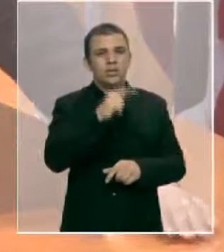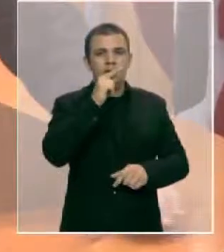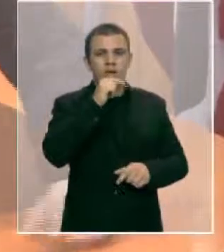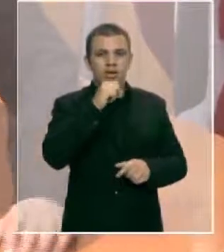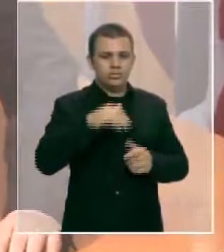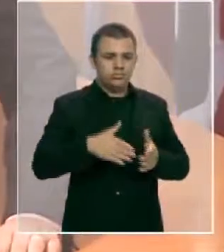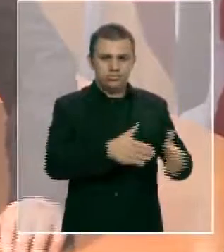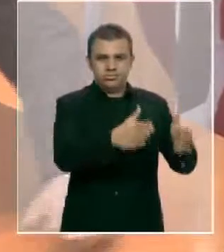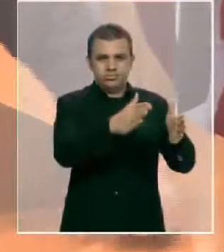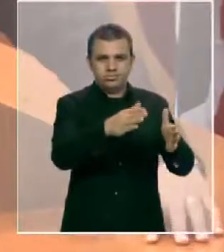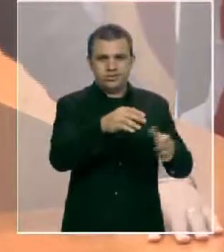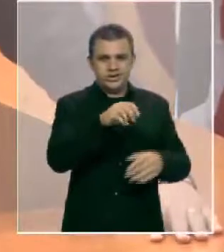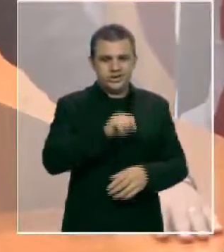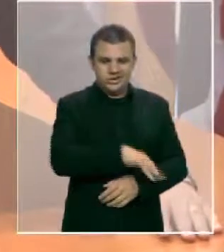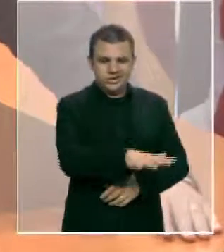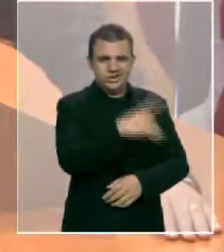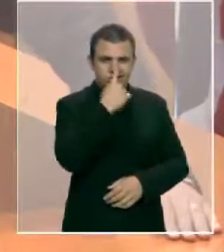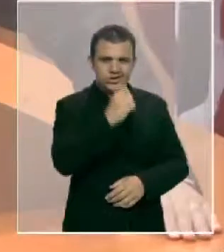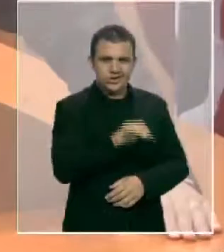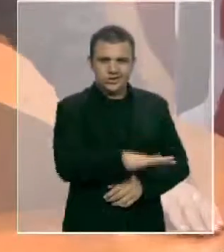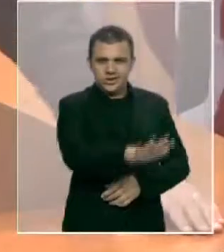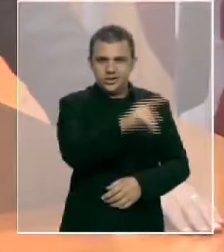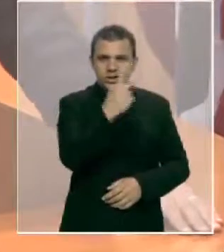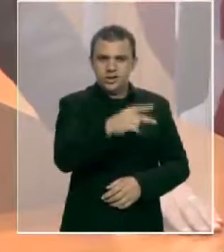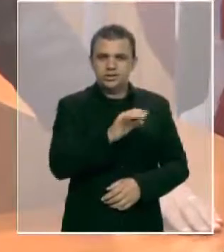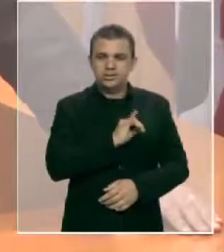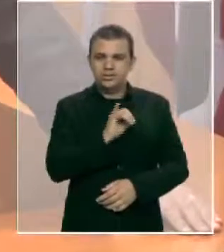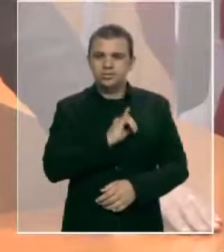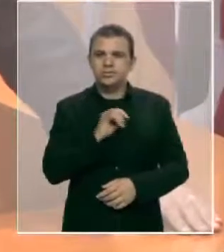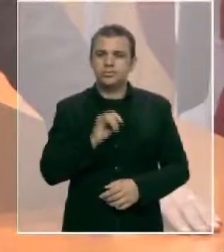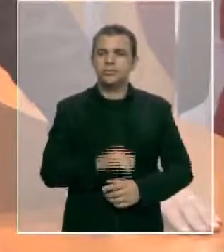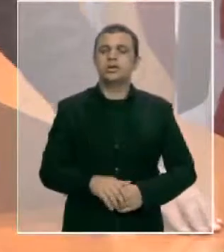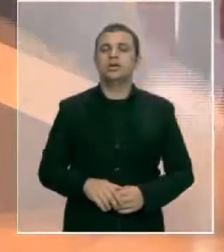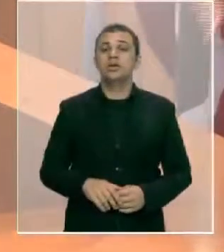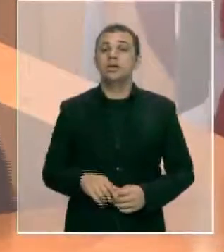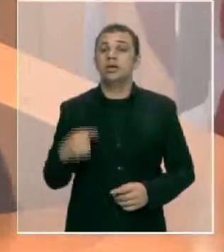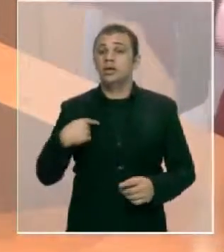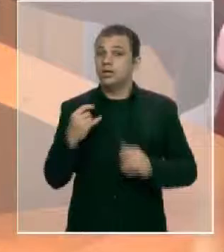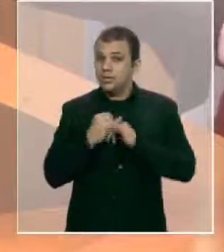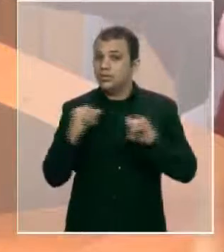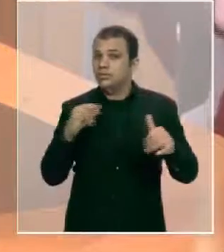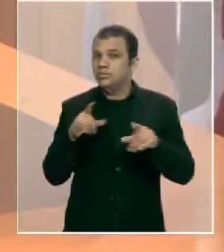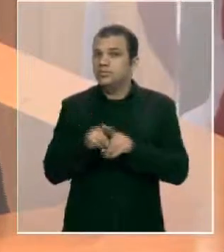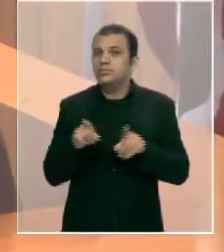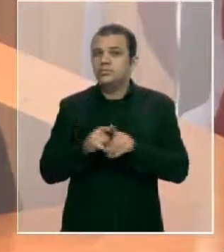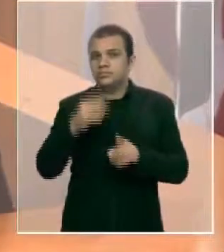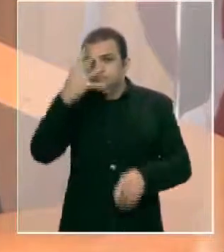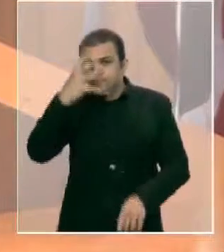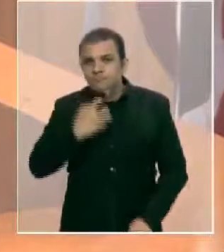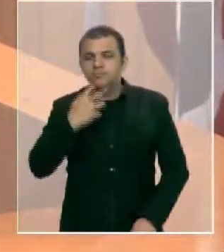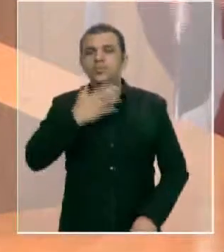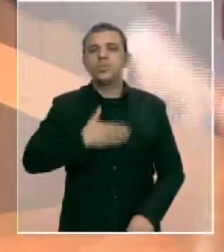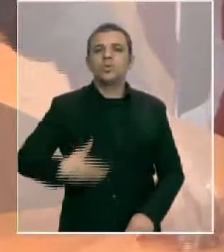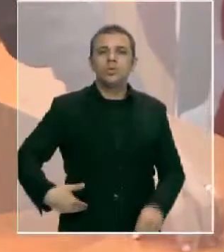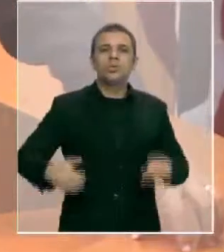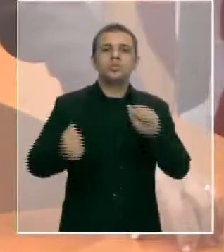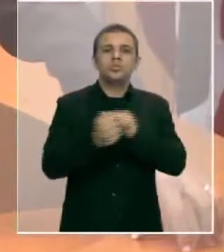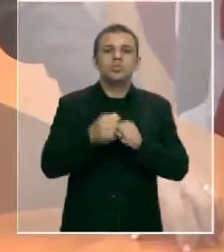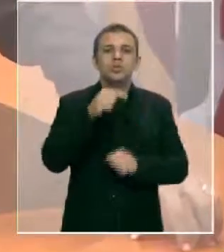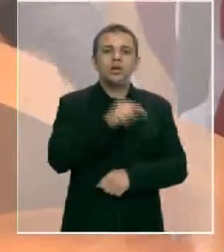quero reforçar esta seriedade do governo com a nossa cidade Imperatriz